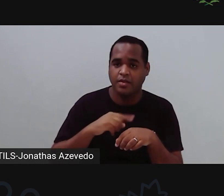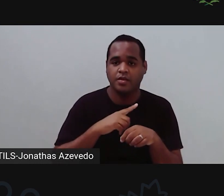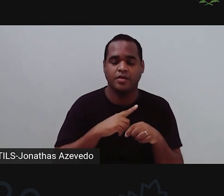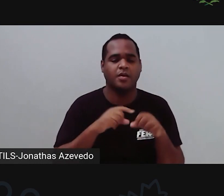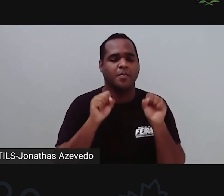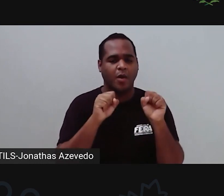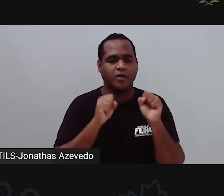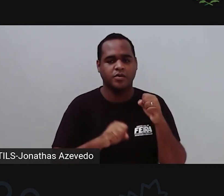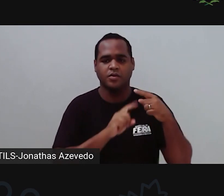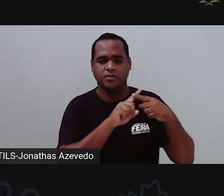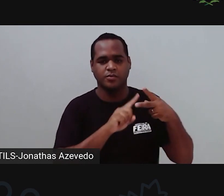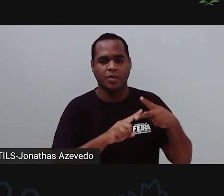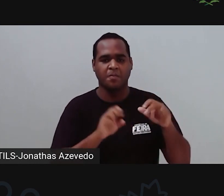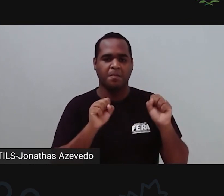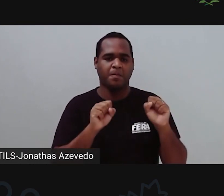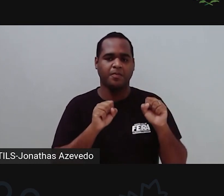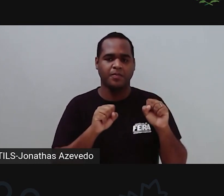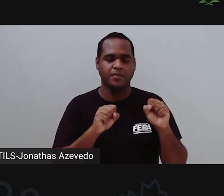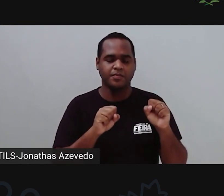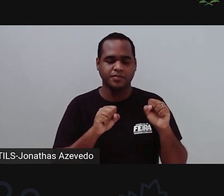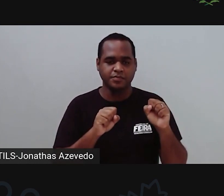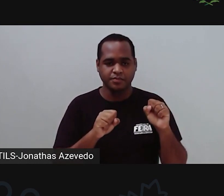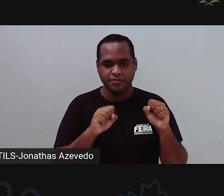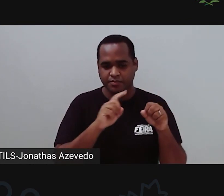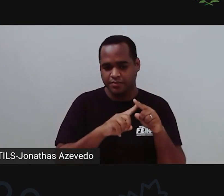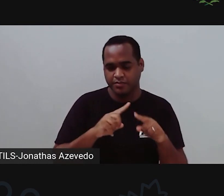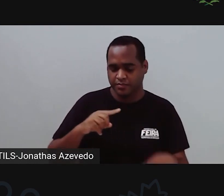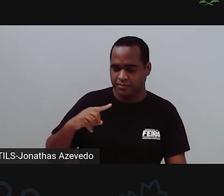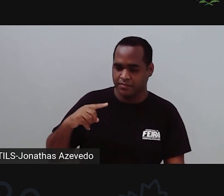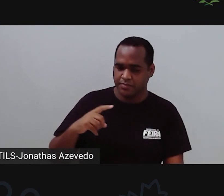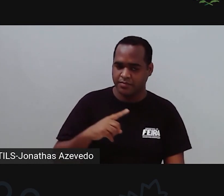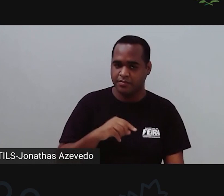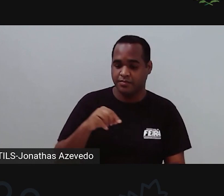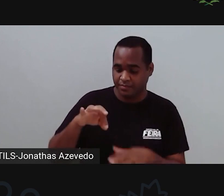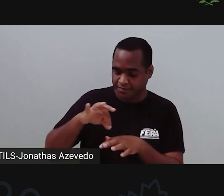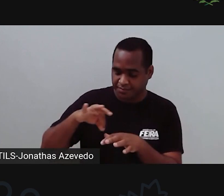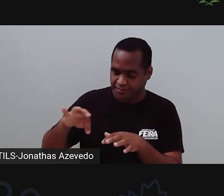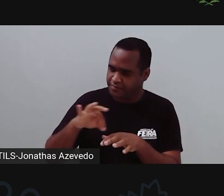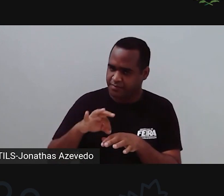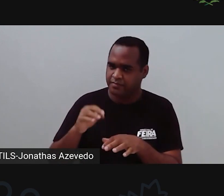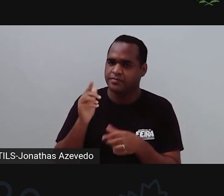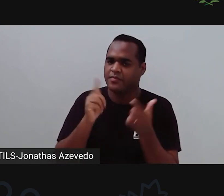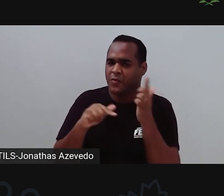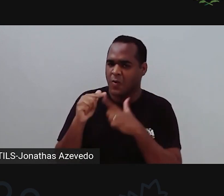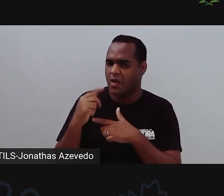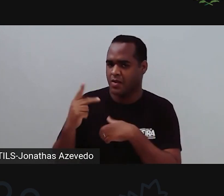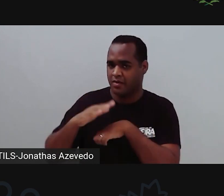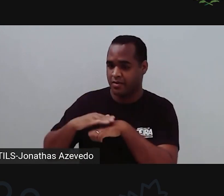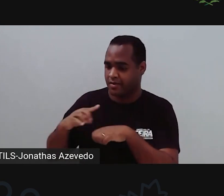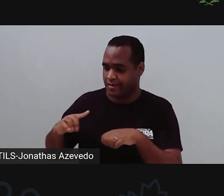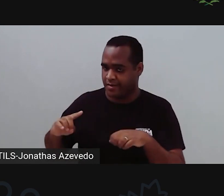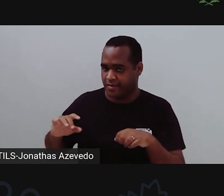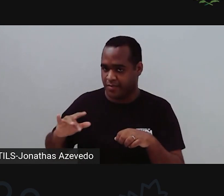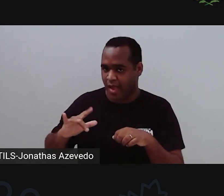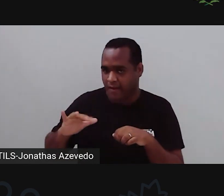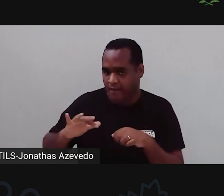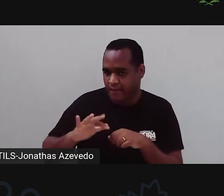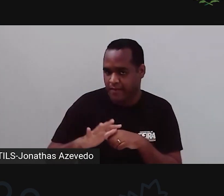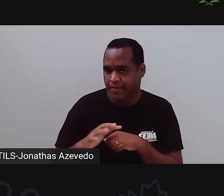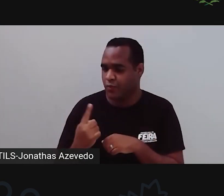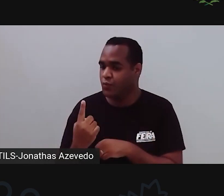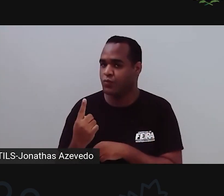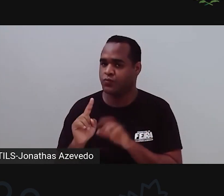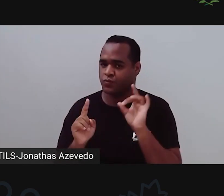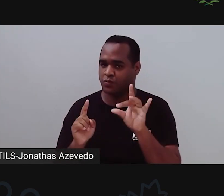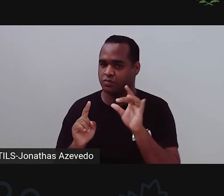jeitos, como vocês viram aí. Pode pegar o espermatozoide, simplesmente deixar lá na placa e ver se ele vai sozinho conseguir achar o ovócito e fecundar